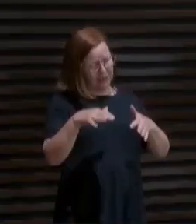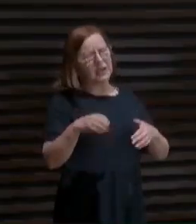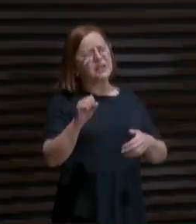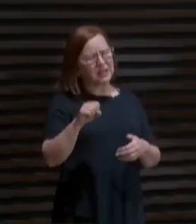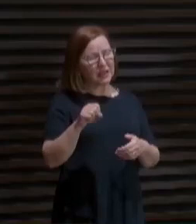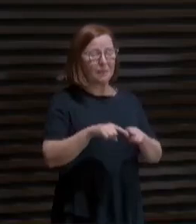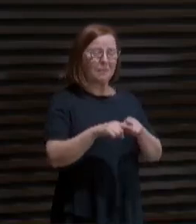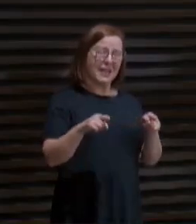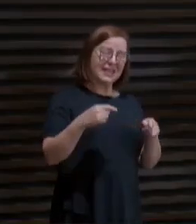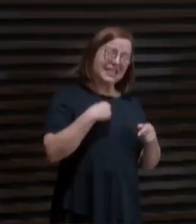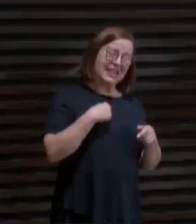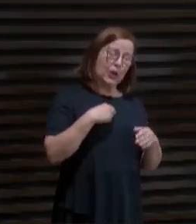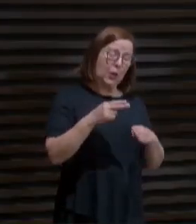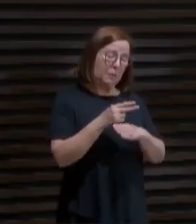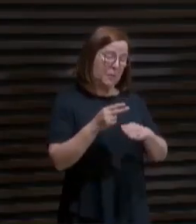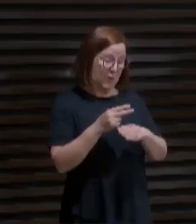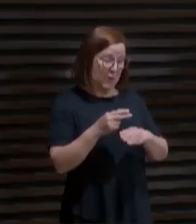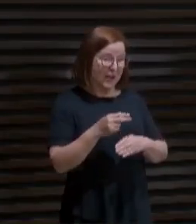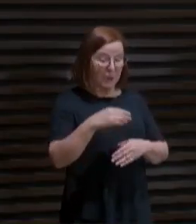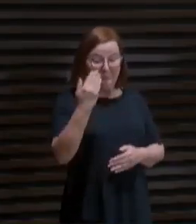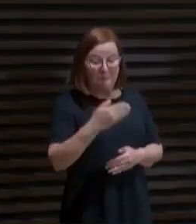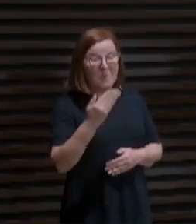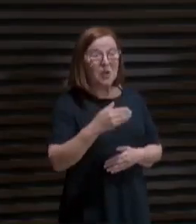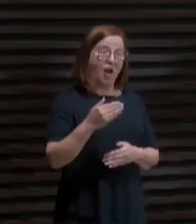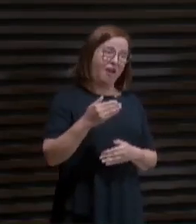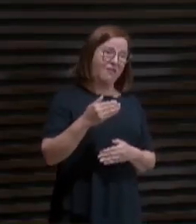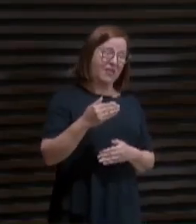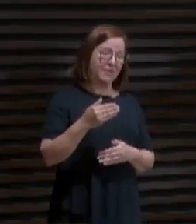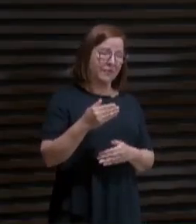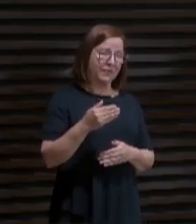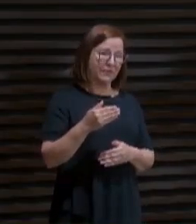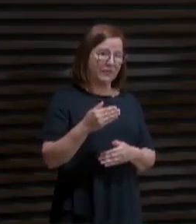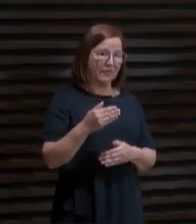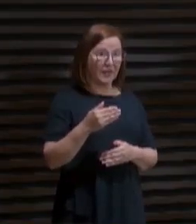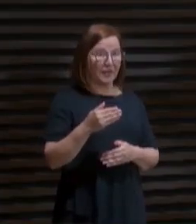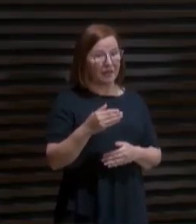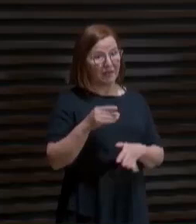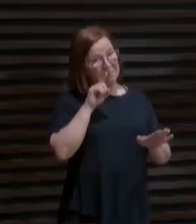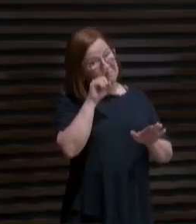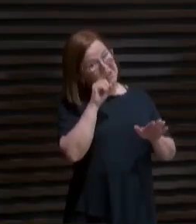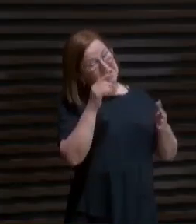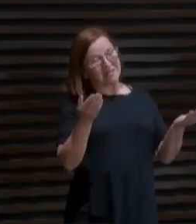quando eu estou procurando evidências, esse terreno é perigoso.